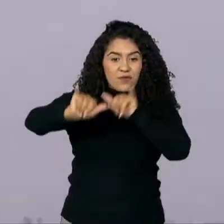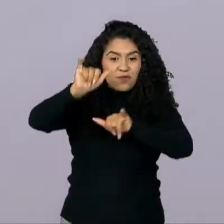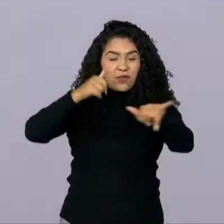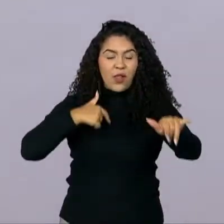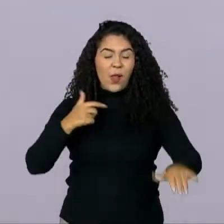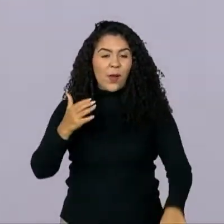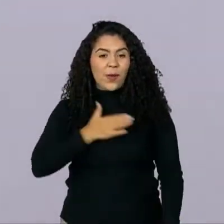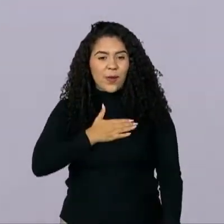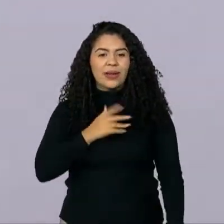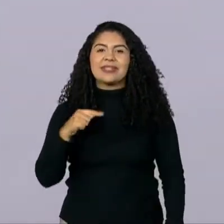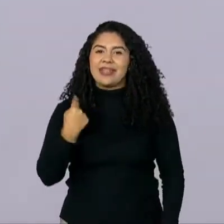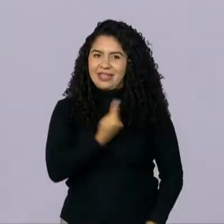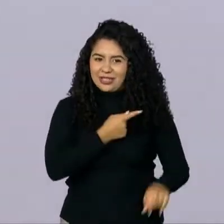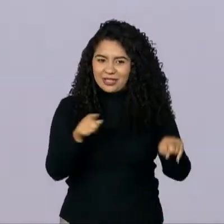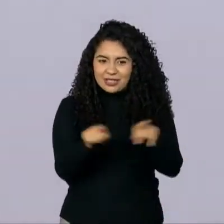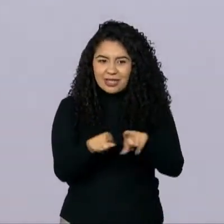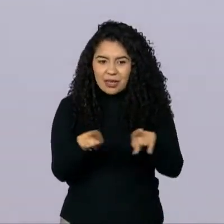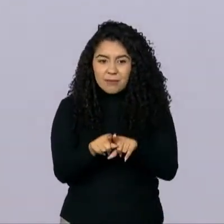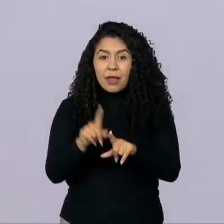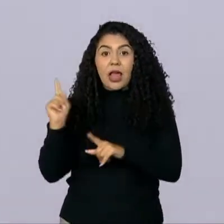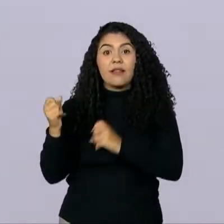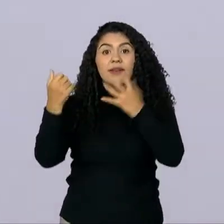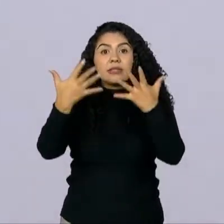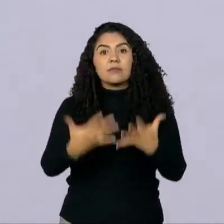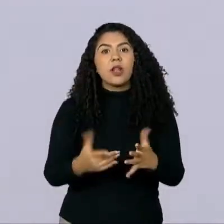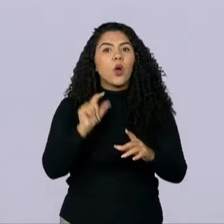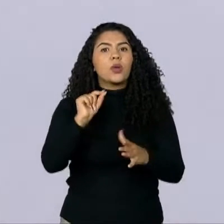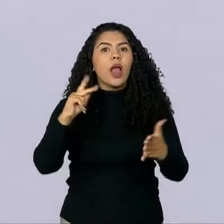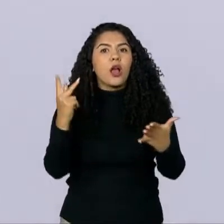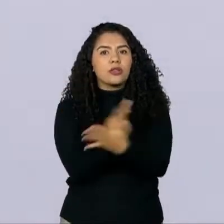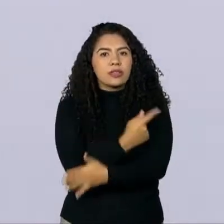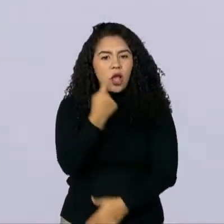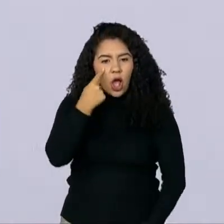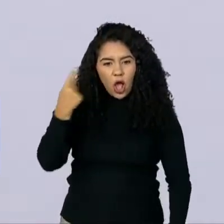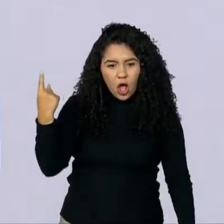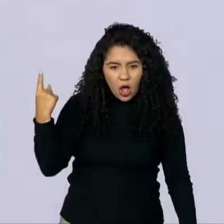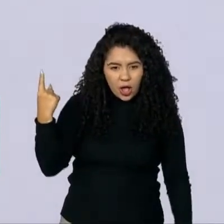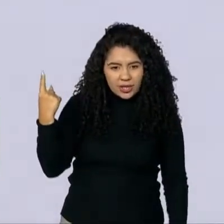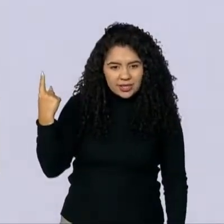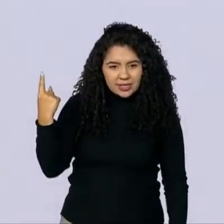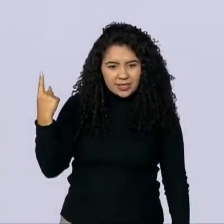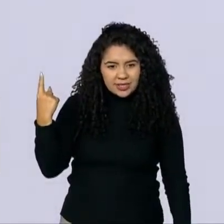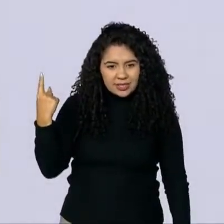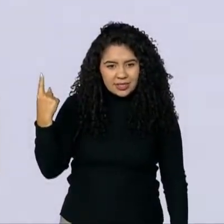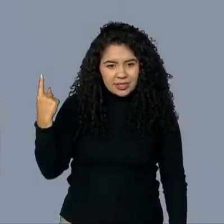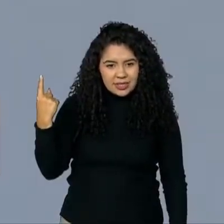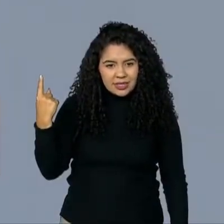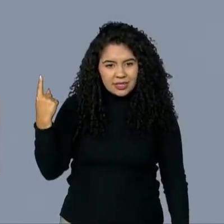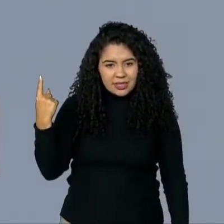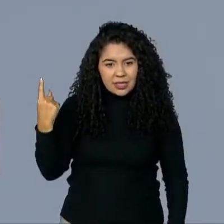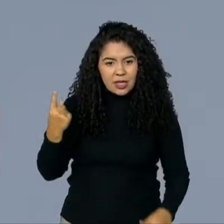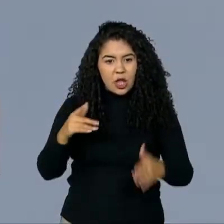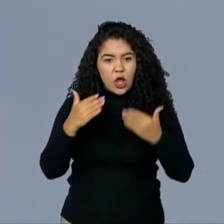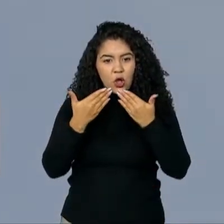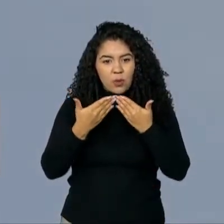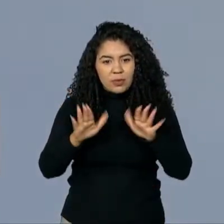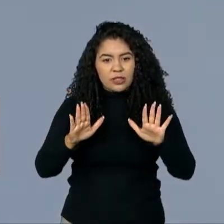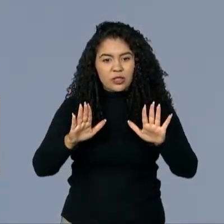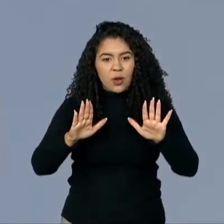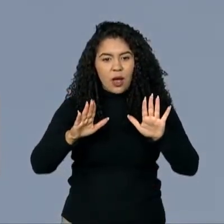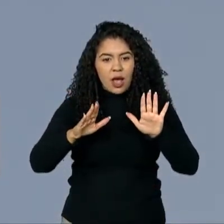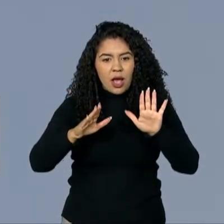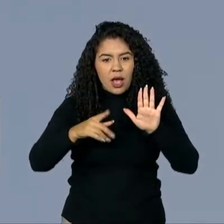gente também, o Coronel Michelson tá de olho, vai explicar pra gente o que tá acontecendo. A Esquadrilha da Fumaça começou sua apresentação,